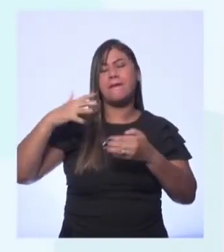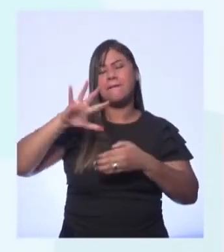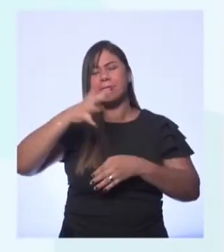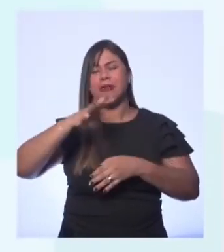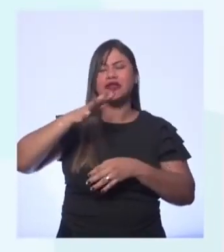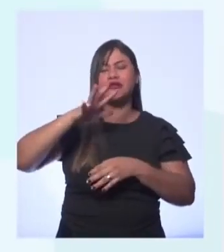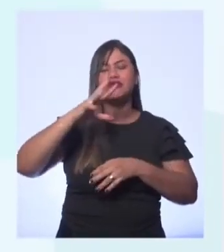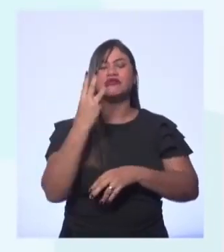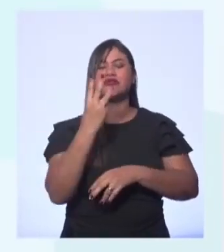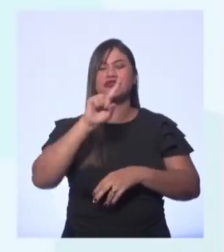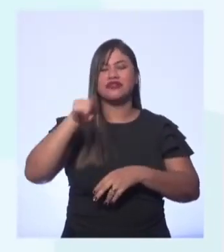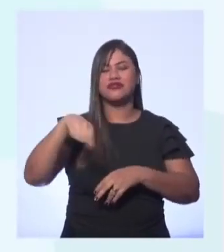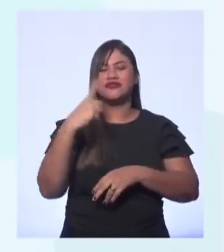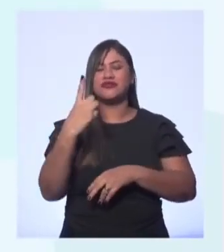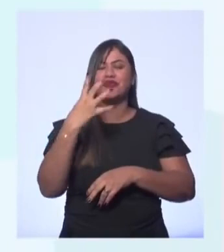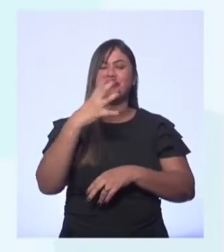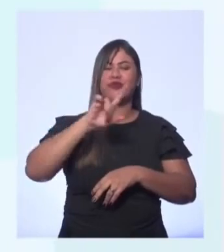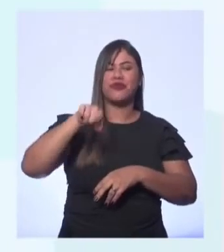aproximadamente